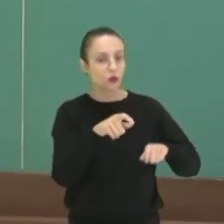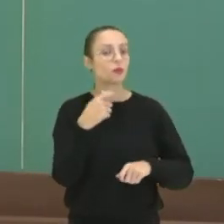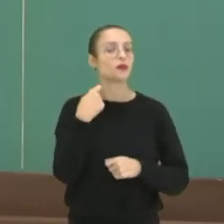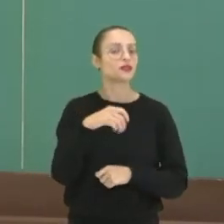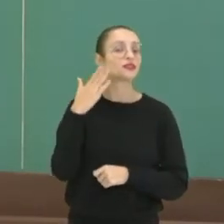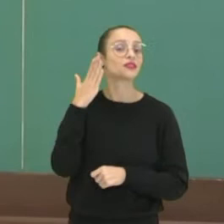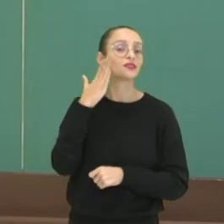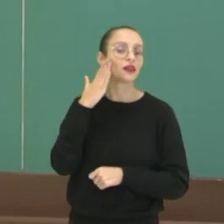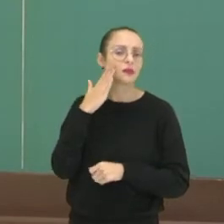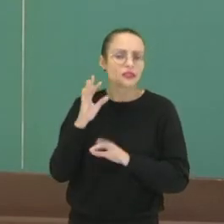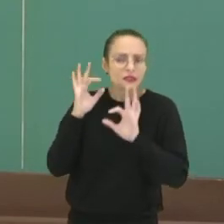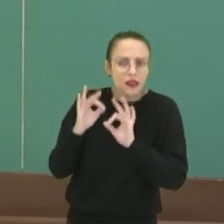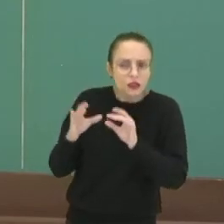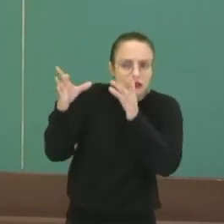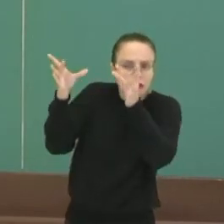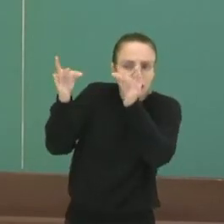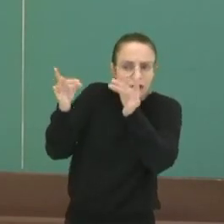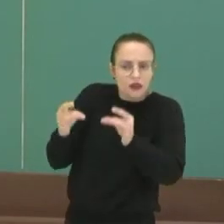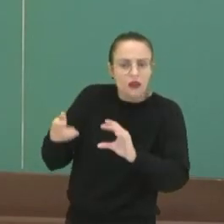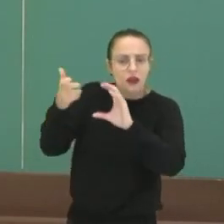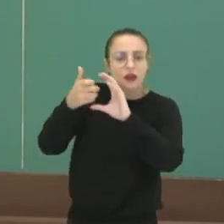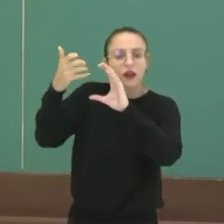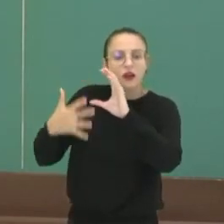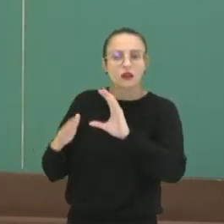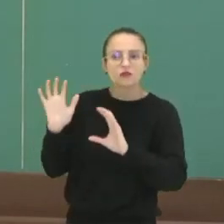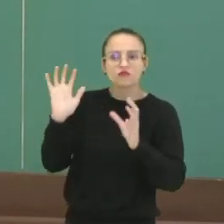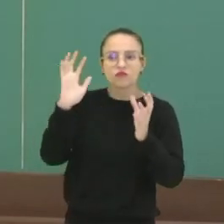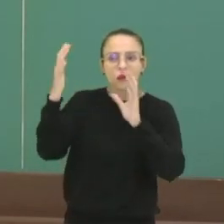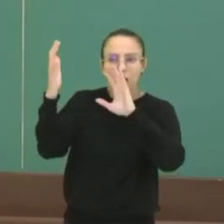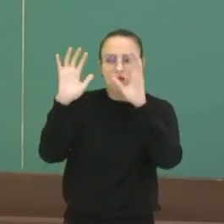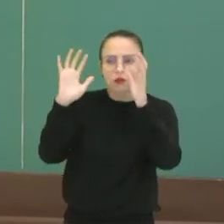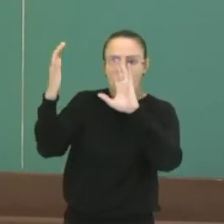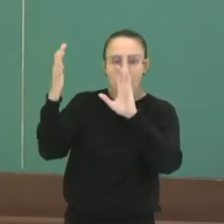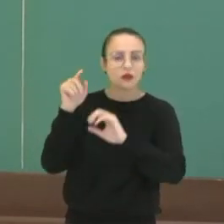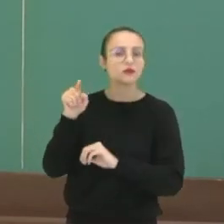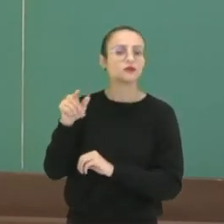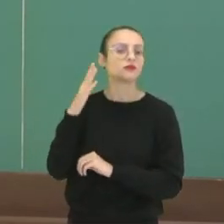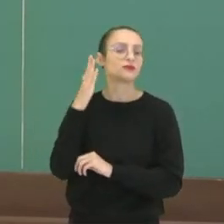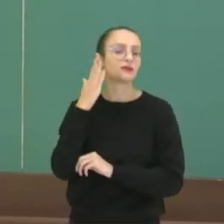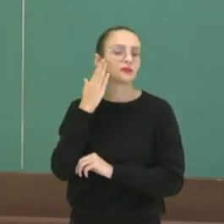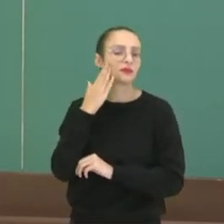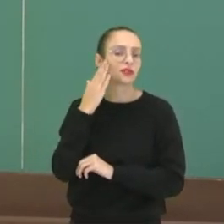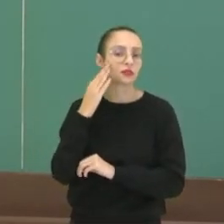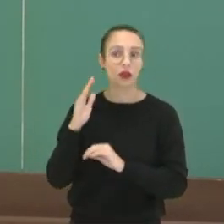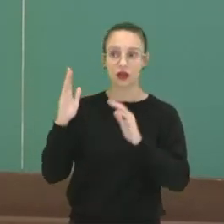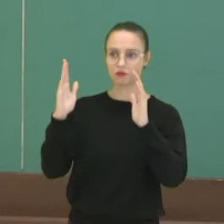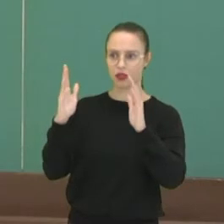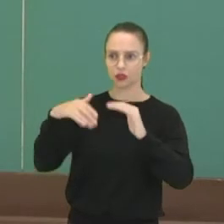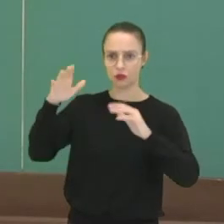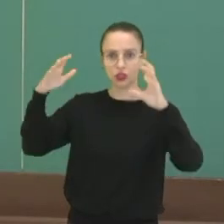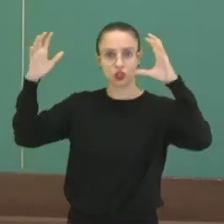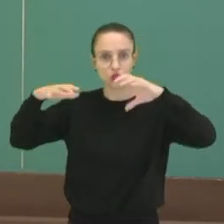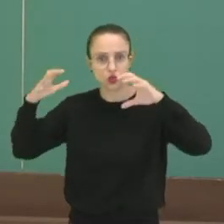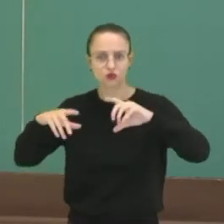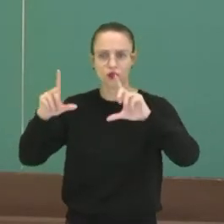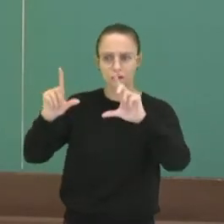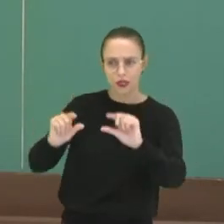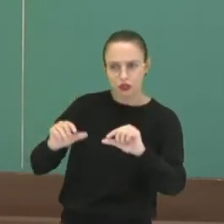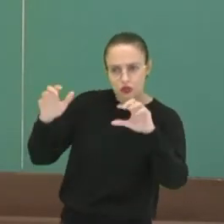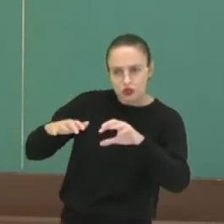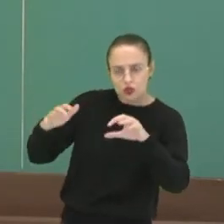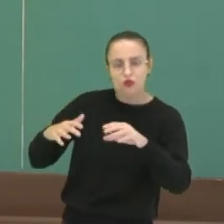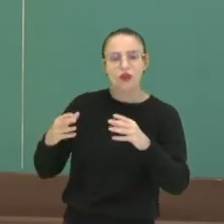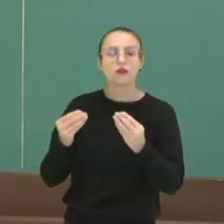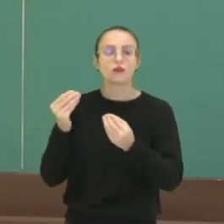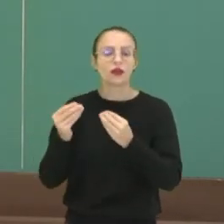de perto as características, as mudanças na atmosfera, né? O período que é mais chuvoso, menos chuvoso,